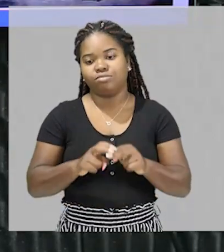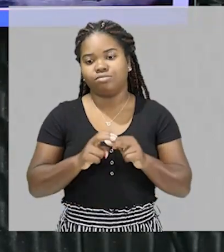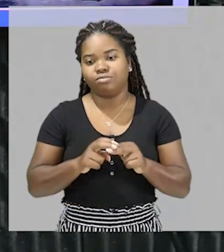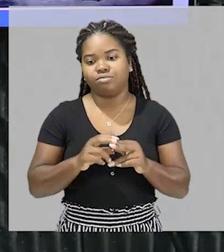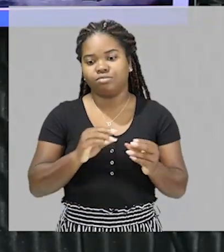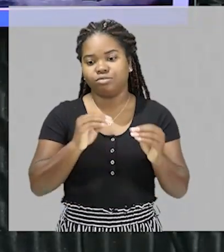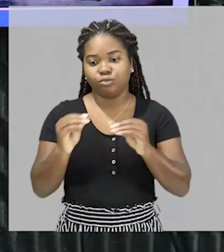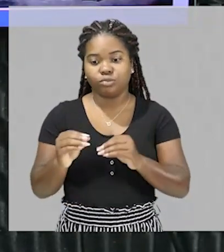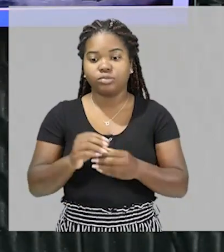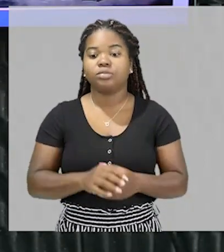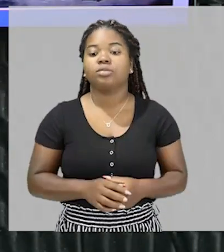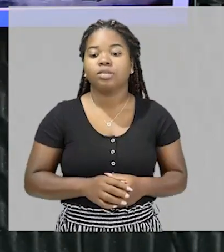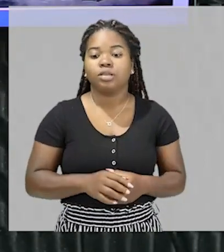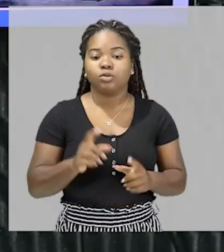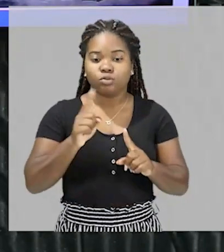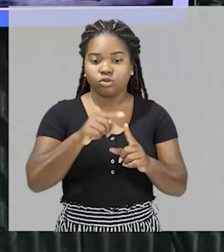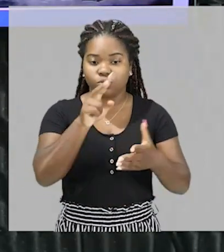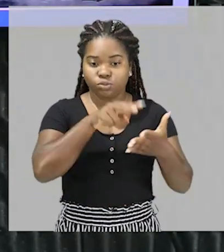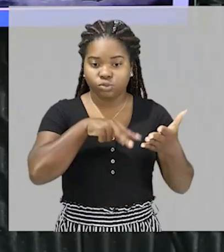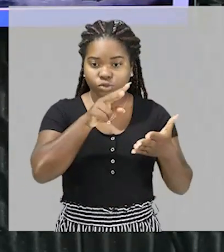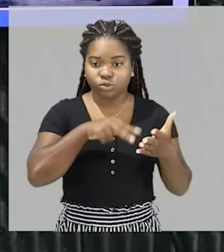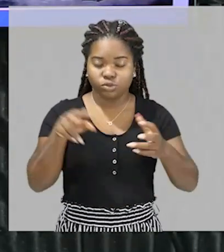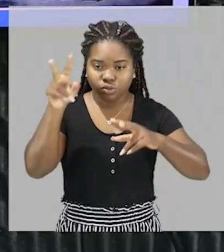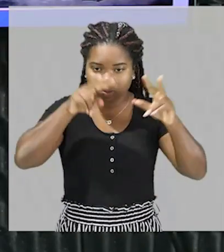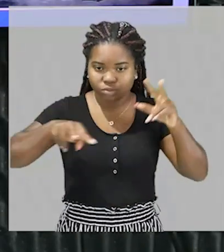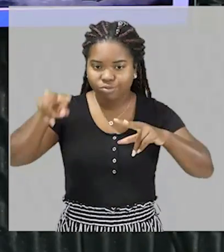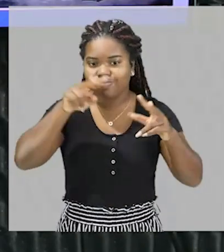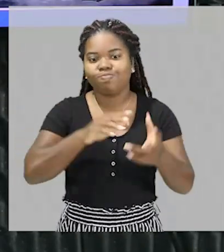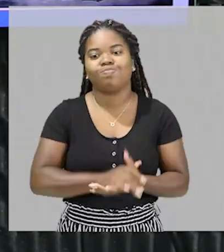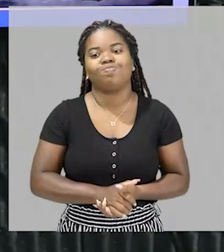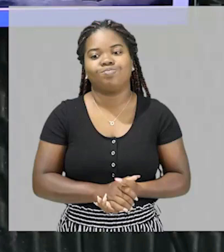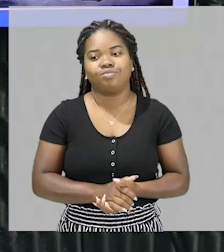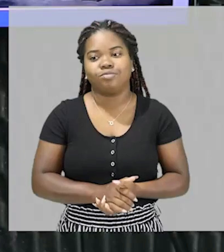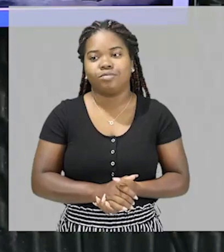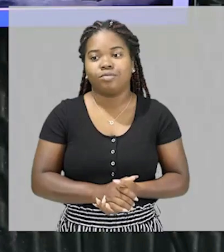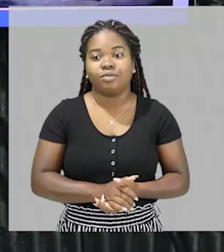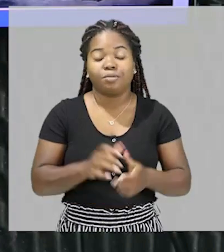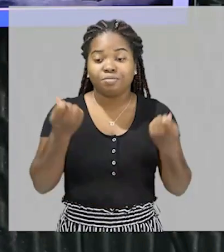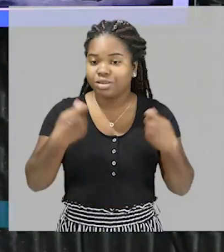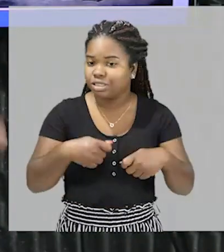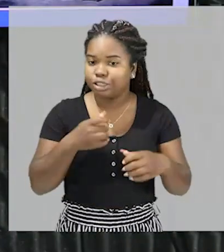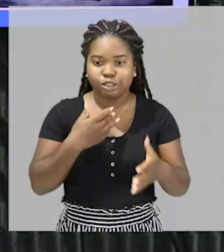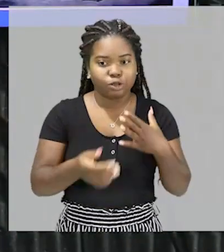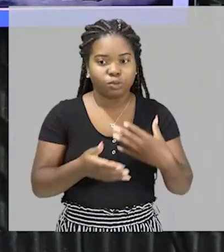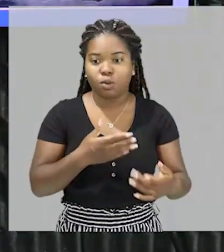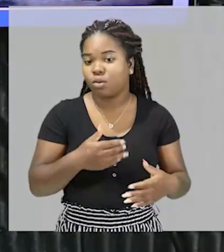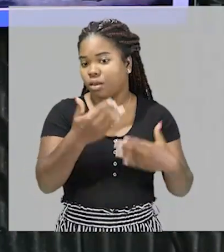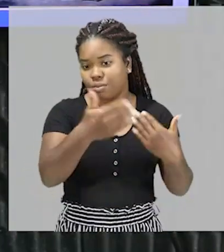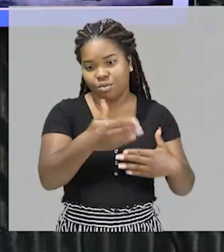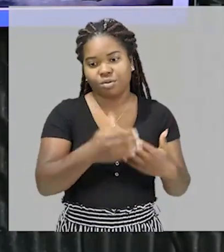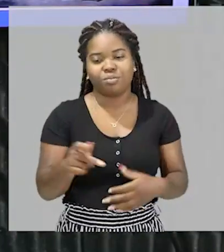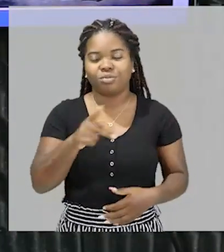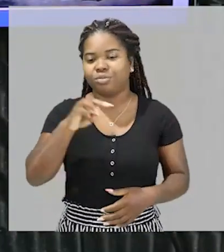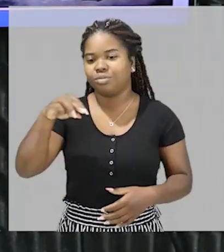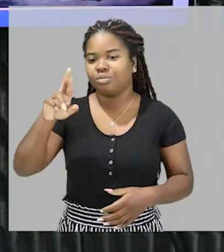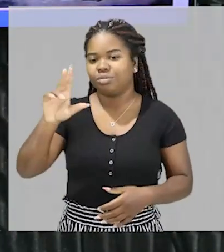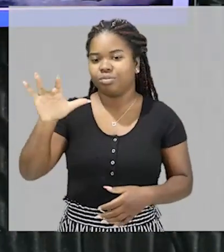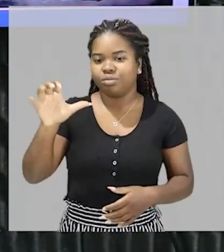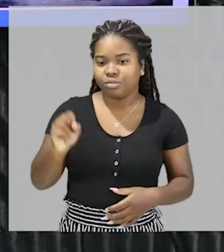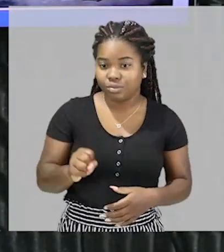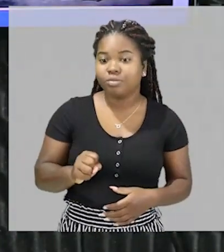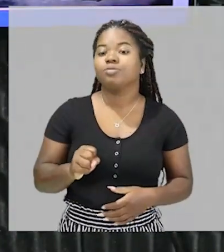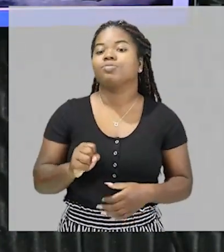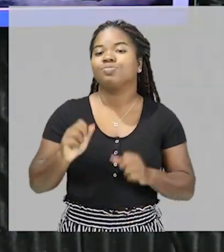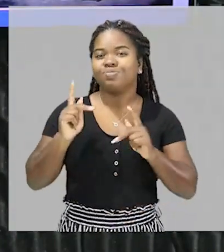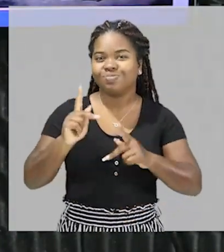com a questão da leitura visual. Leitura visual é ímpar, é essencial em qualquer prova. Professor Marcos Dominici, faça uma